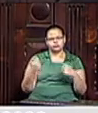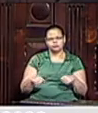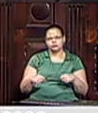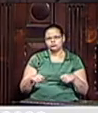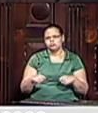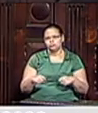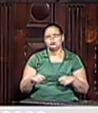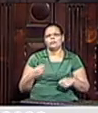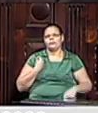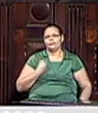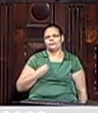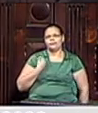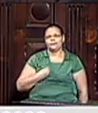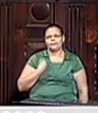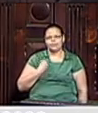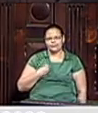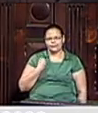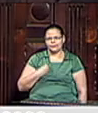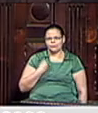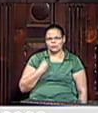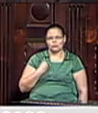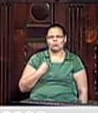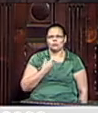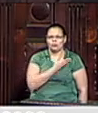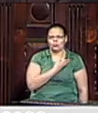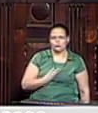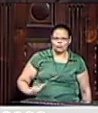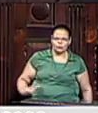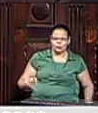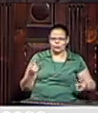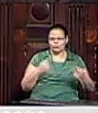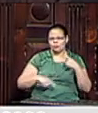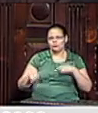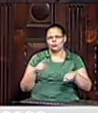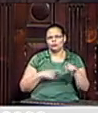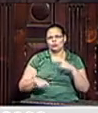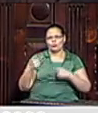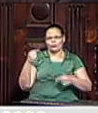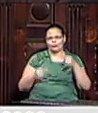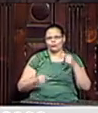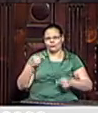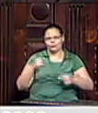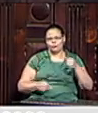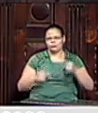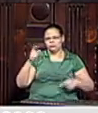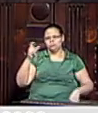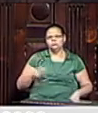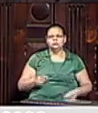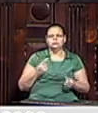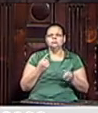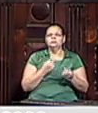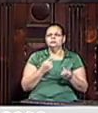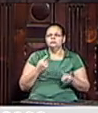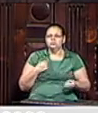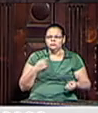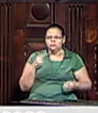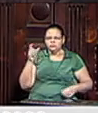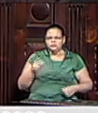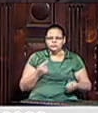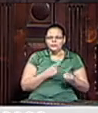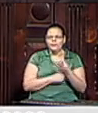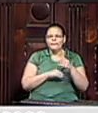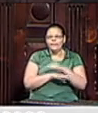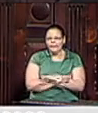possibilidade de vivermos numa governança dominada por políticos corruptos que comem na mão de